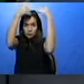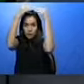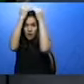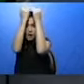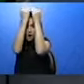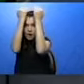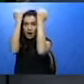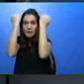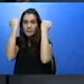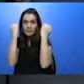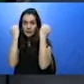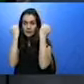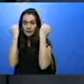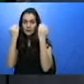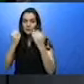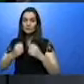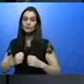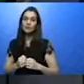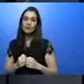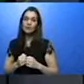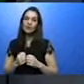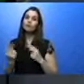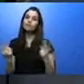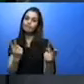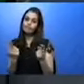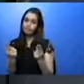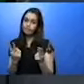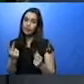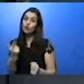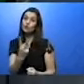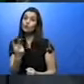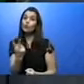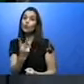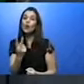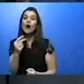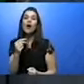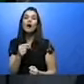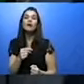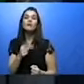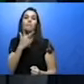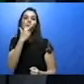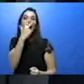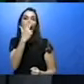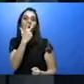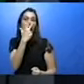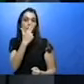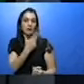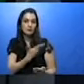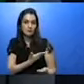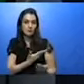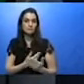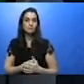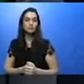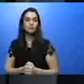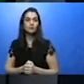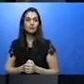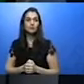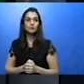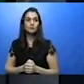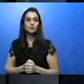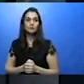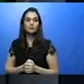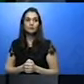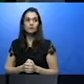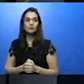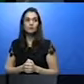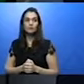ao meio, tá? São duas semelhanças que nós encontramos aqui. Vamos voltar lá para vocês verem a imagem das duas